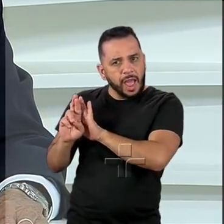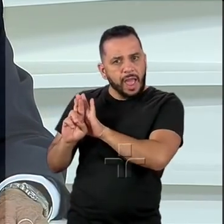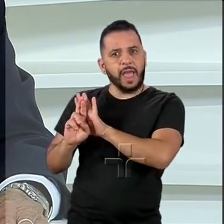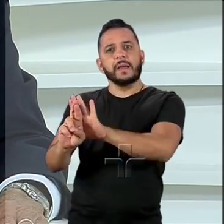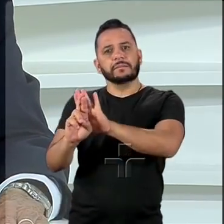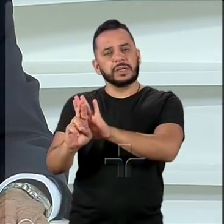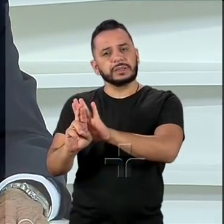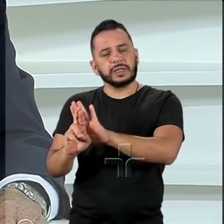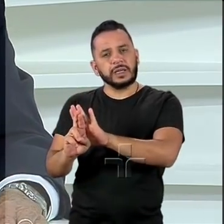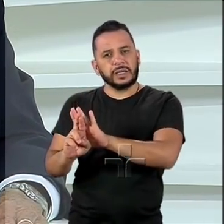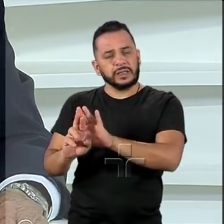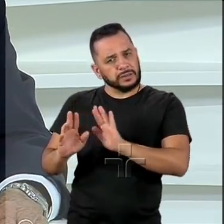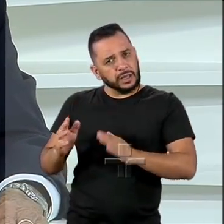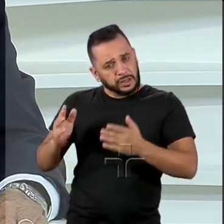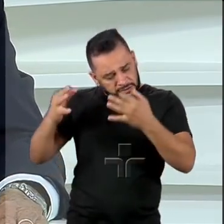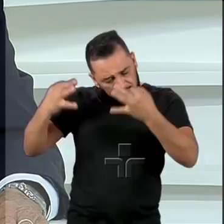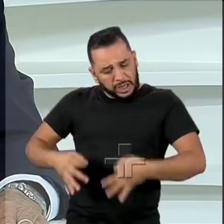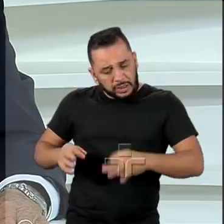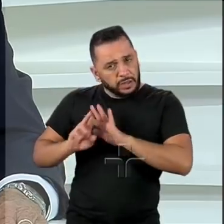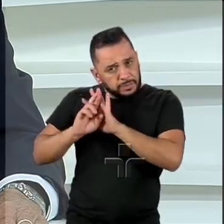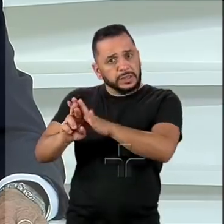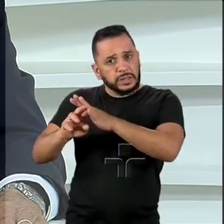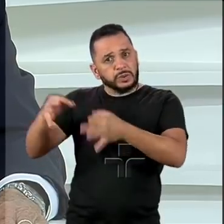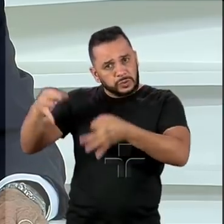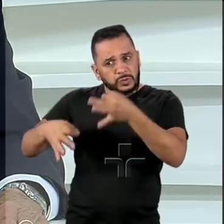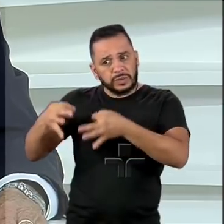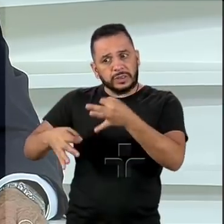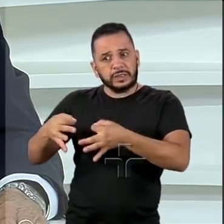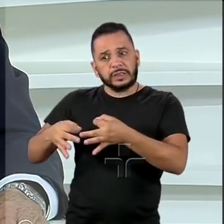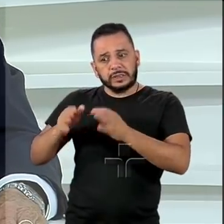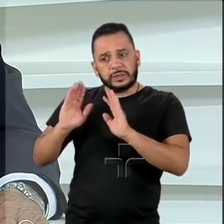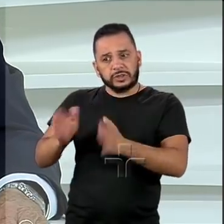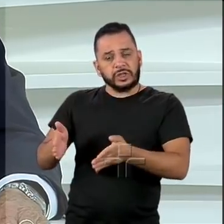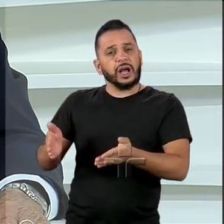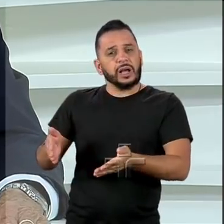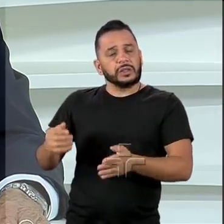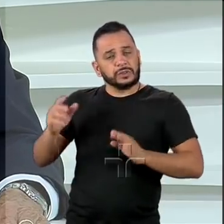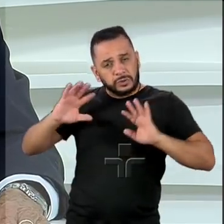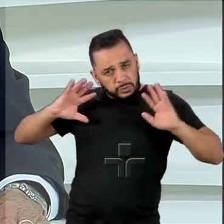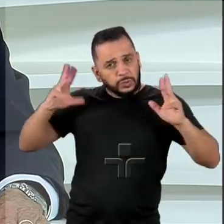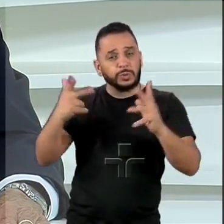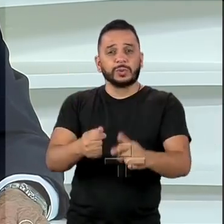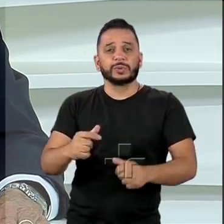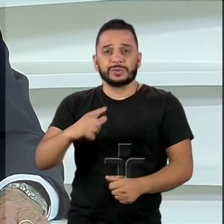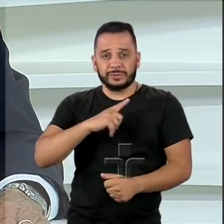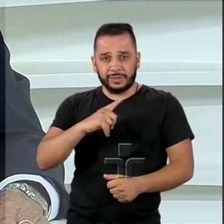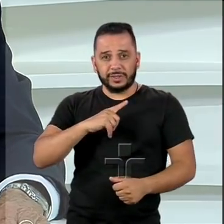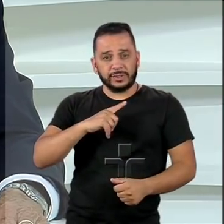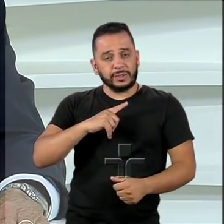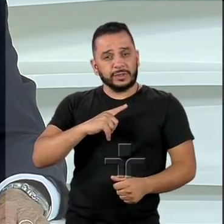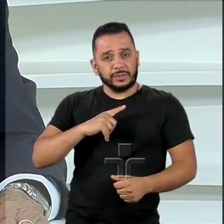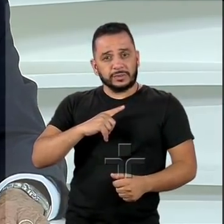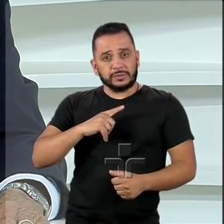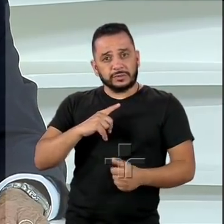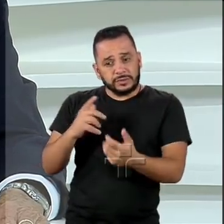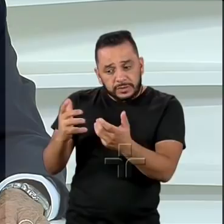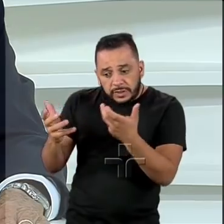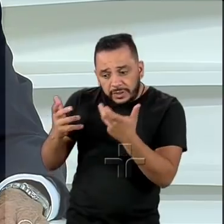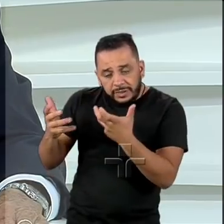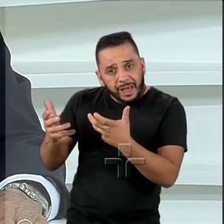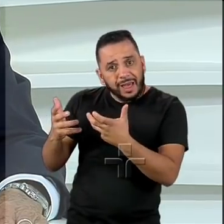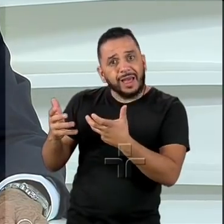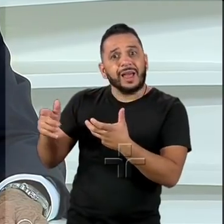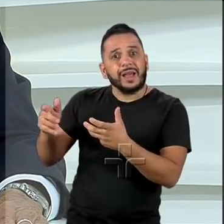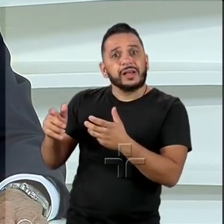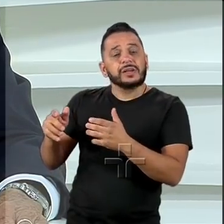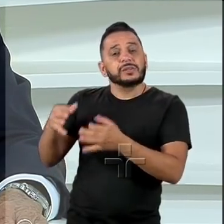a posição dele representa aquilo que todos esperam dos juízes do Suprema